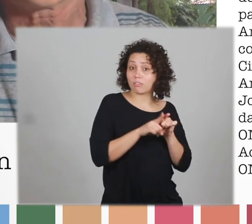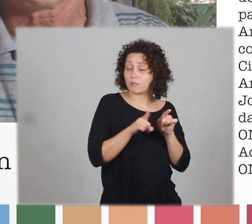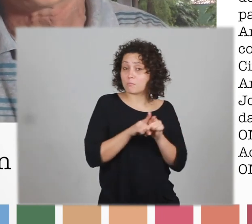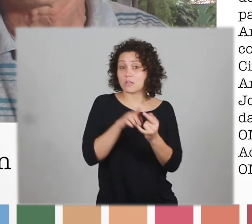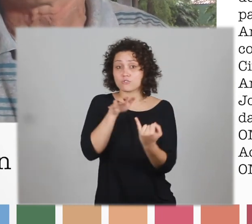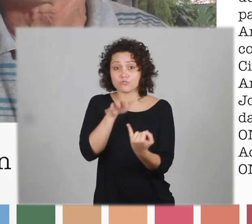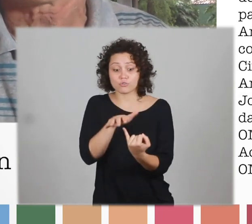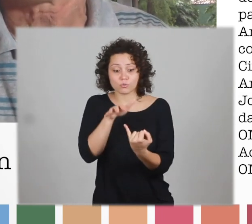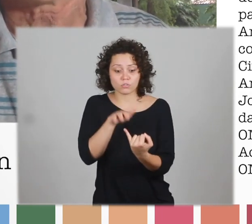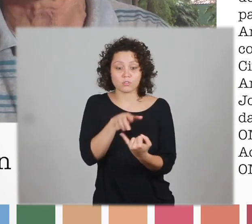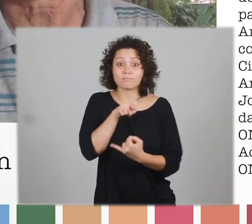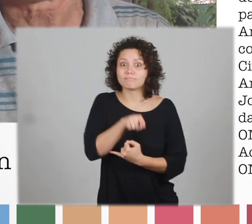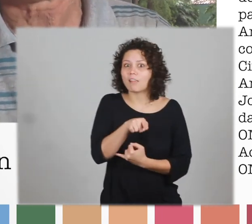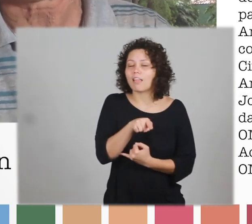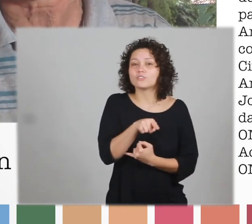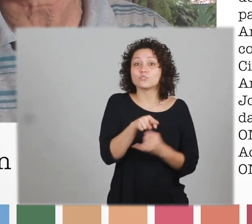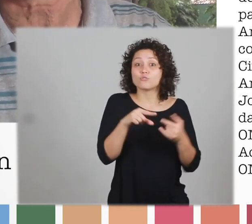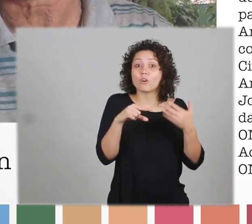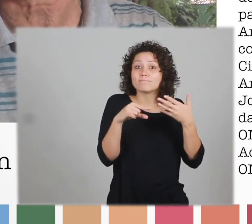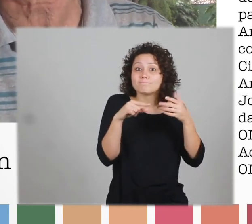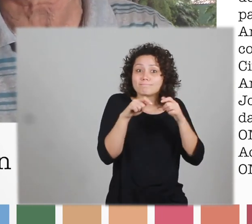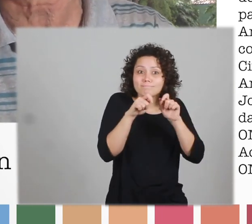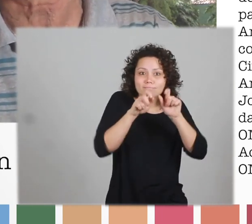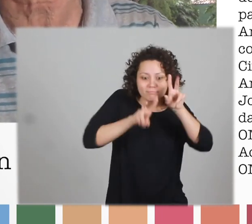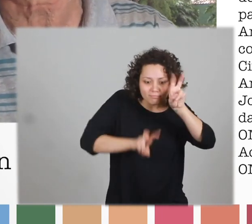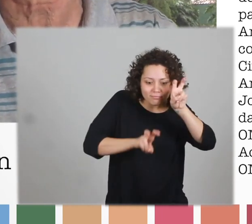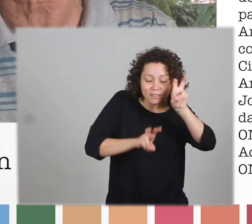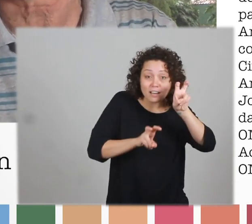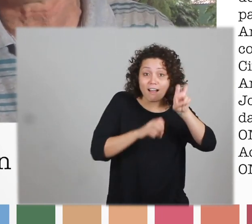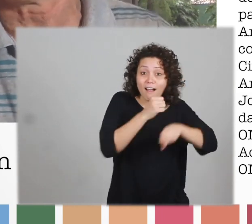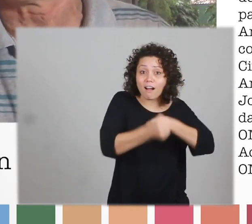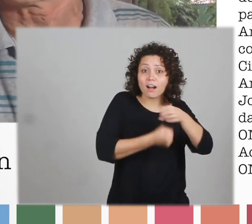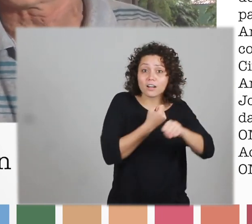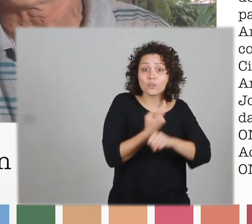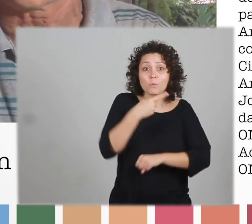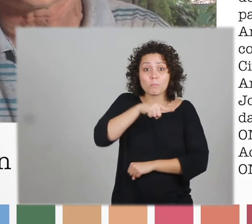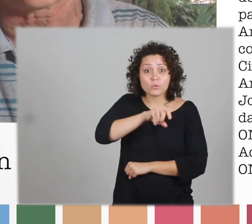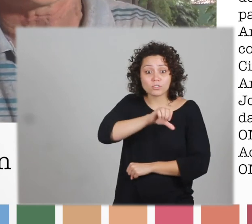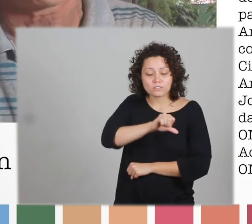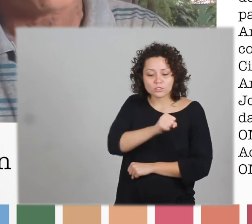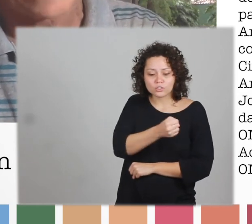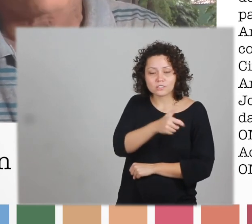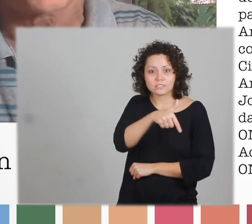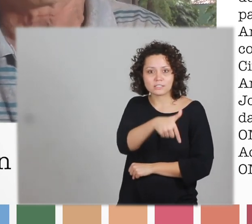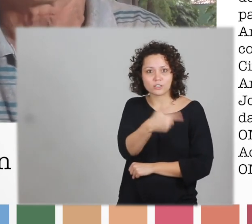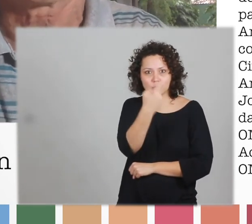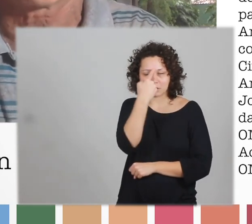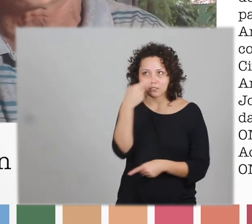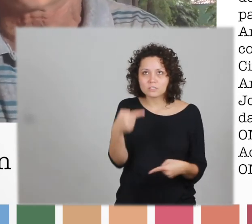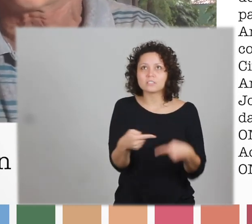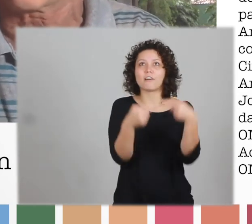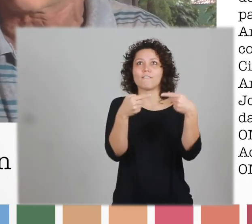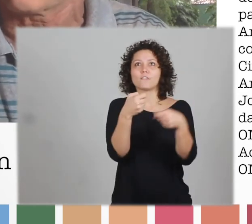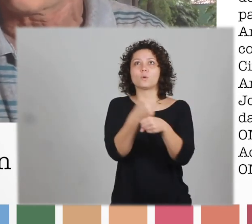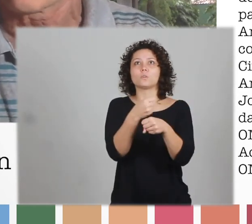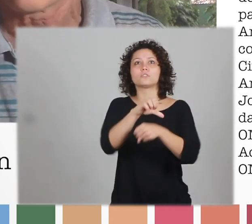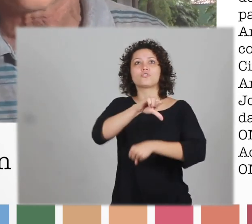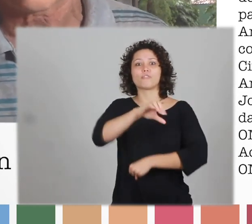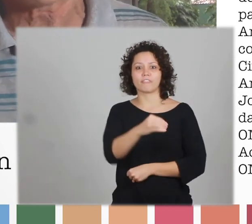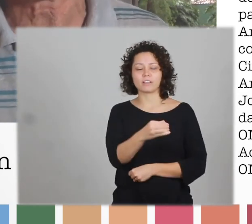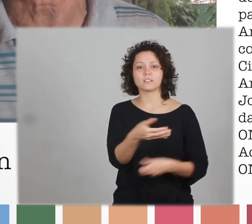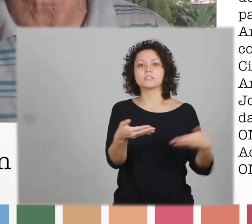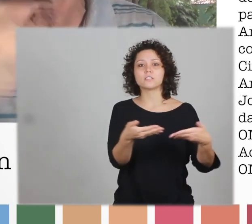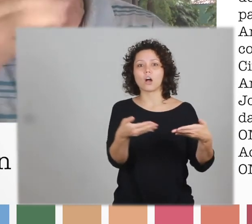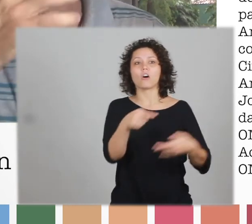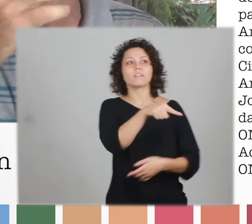isso, dito em 1987, a Comissão falava que seria o principal desafio dos anos 90. E parece que continuamos com esse desafio